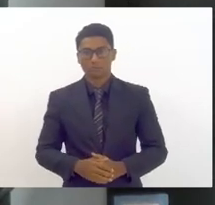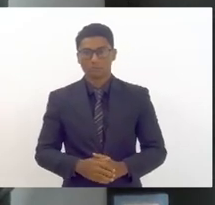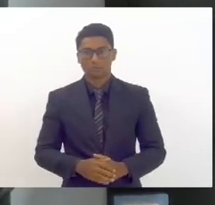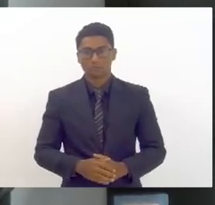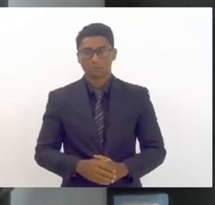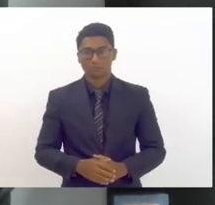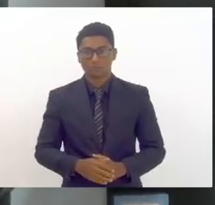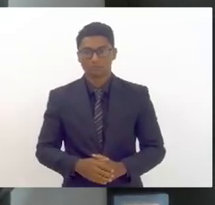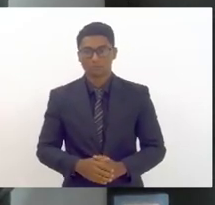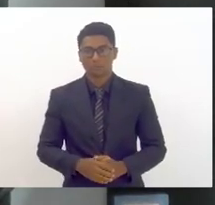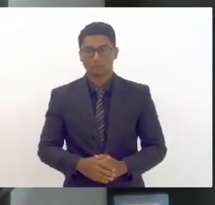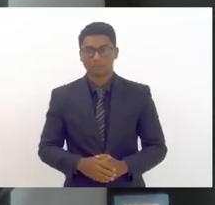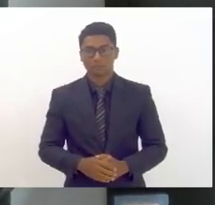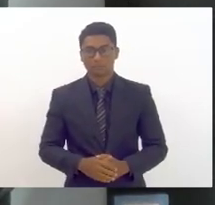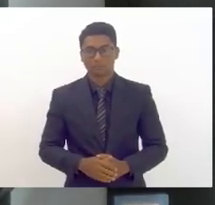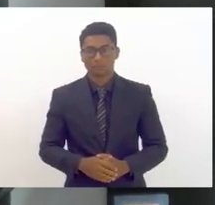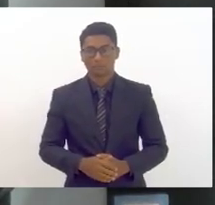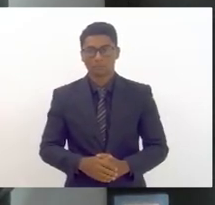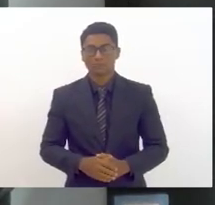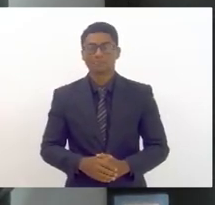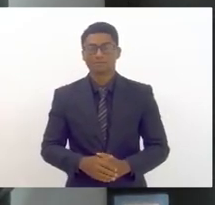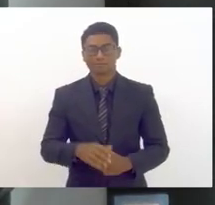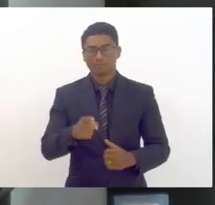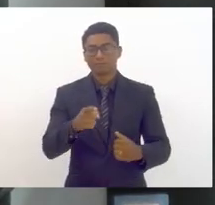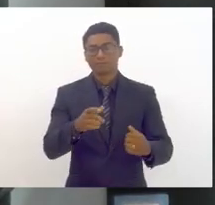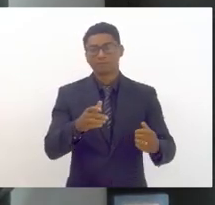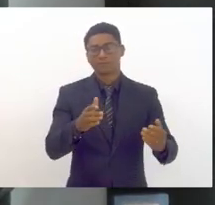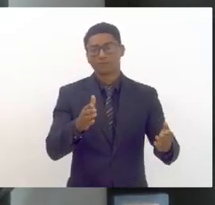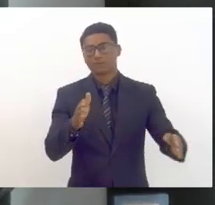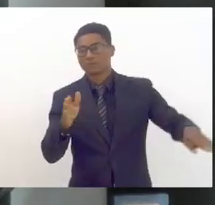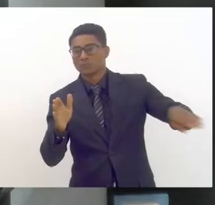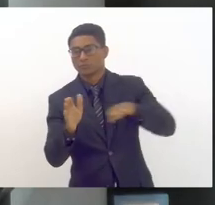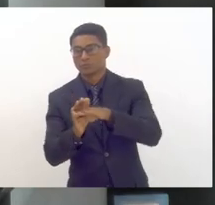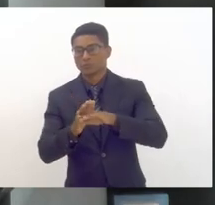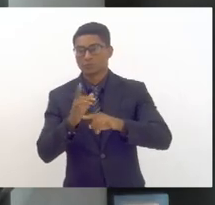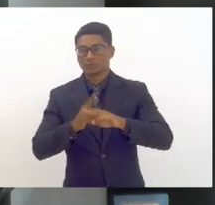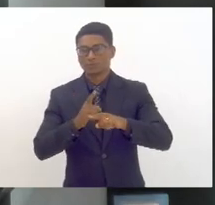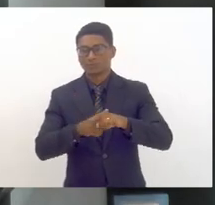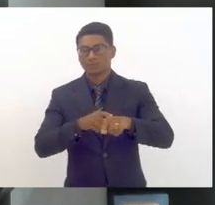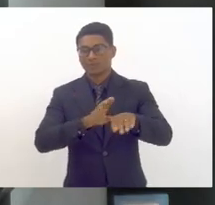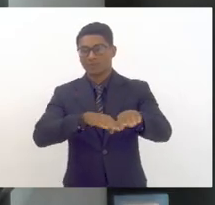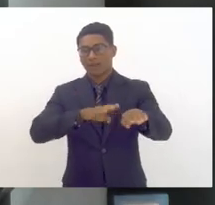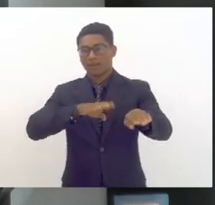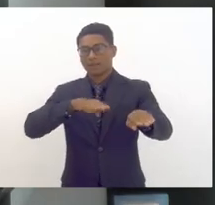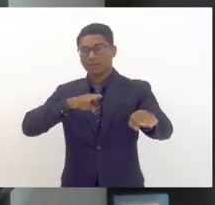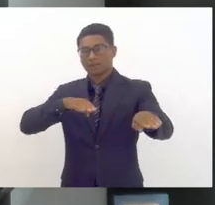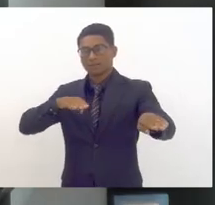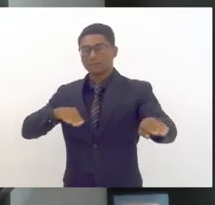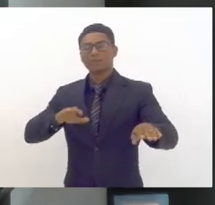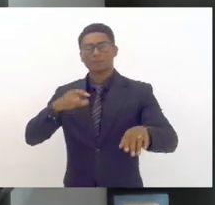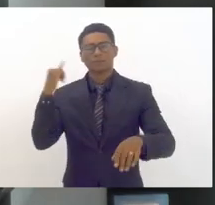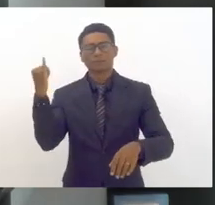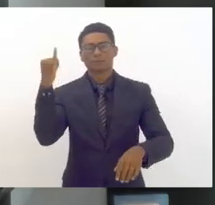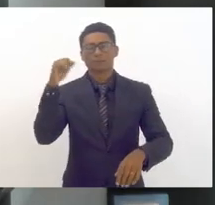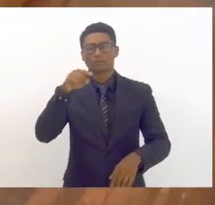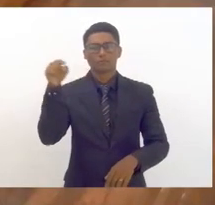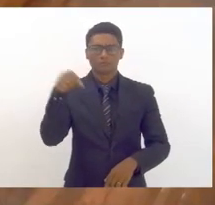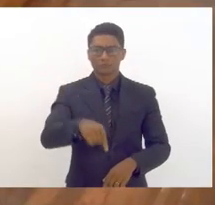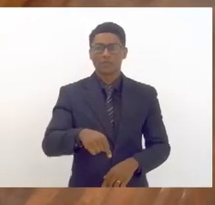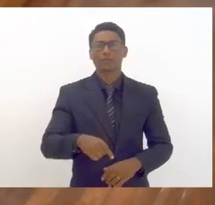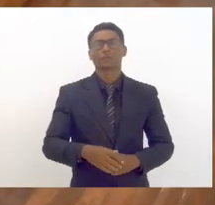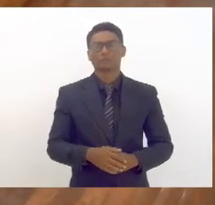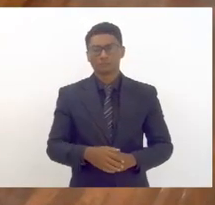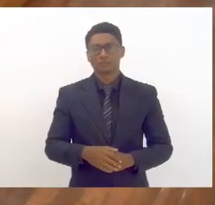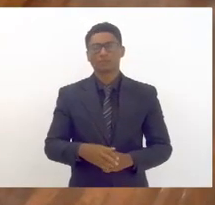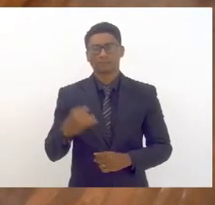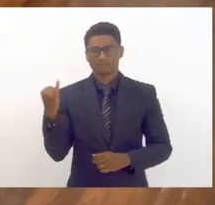Eu entendo que só conseguiram chegar agora por conta mesmo do trânsito, né? Mas o importante é que vocês estão aqui.